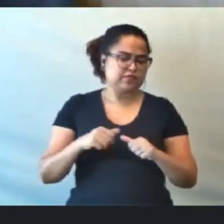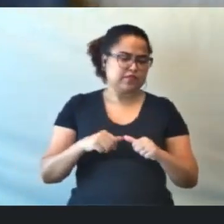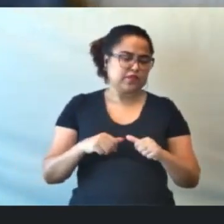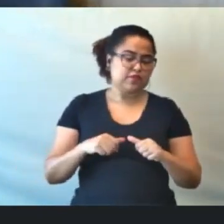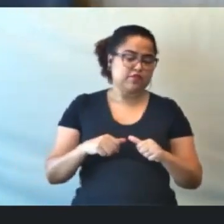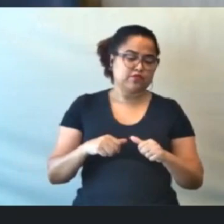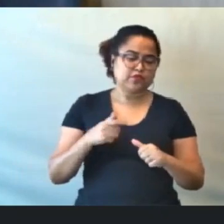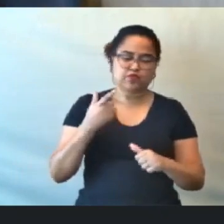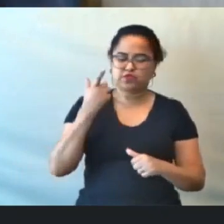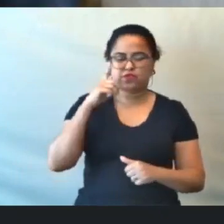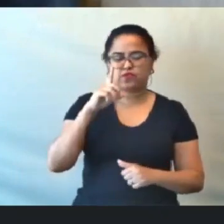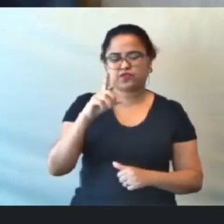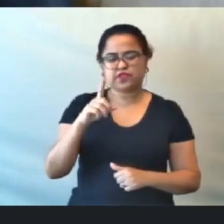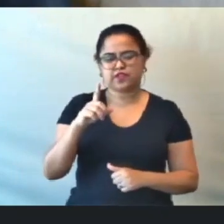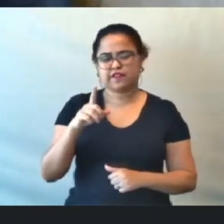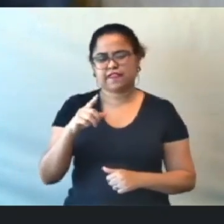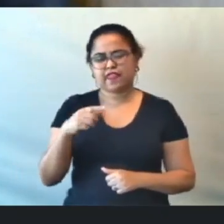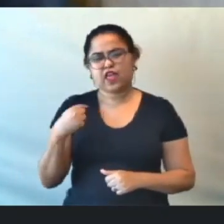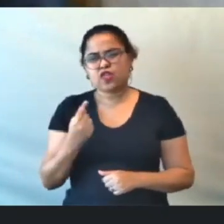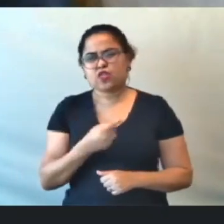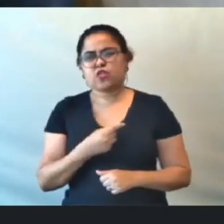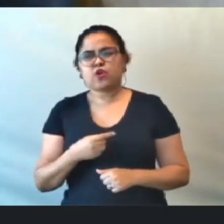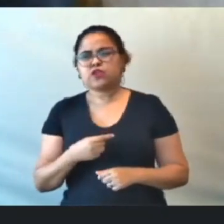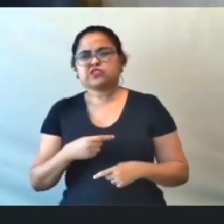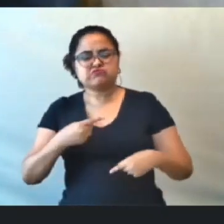nos relatórios.